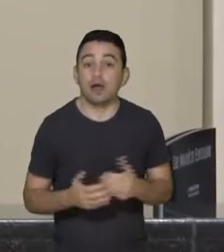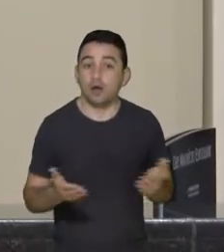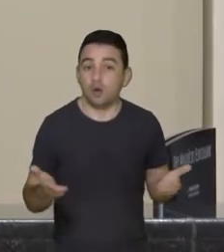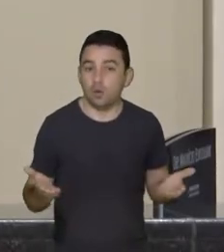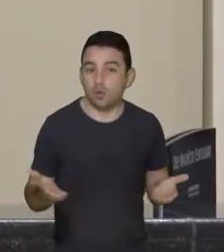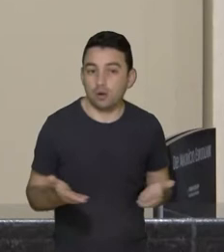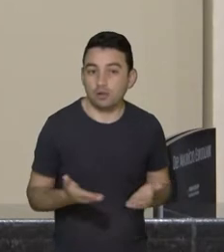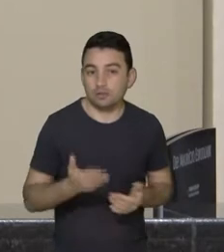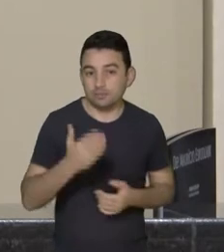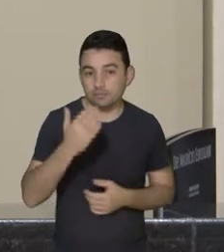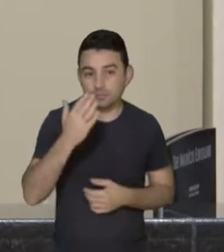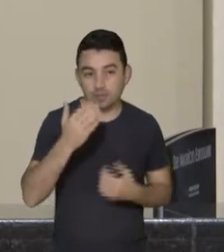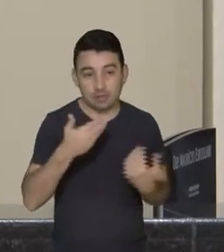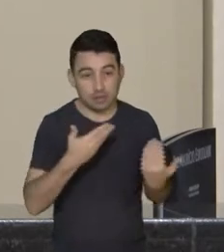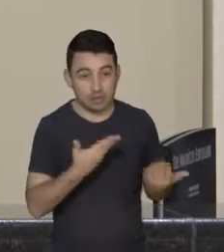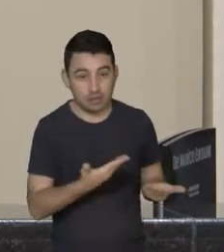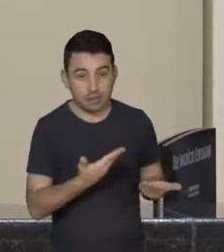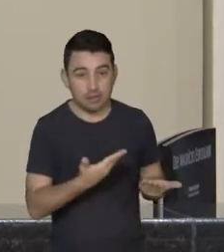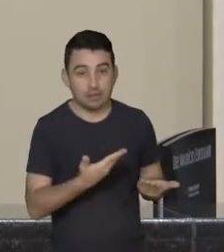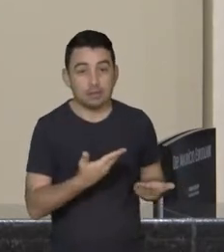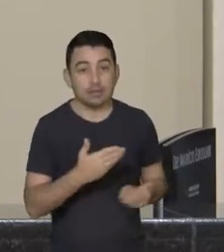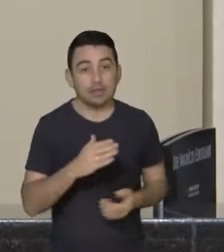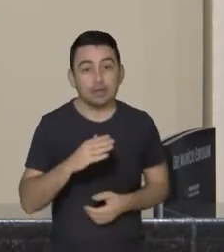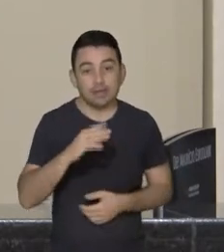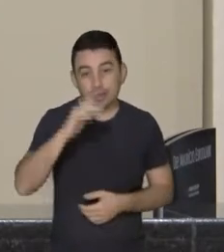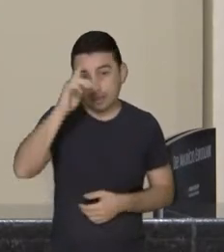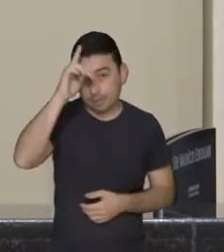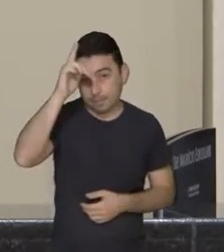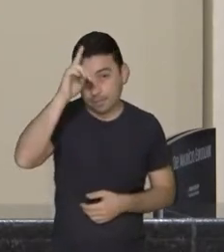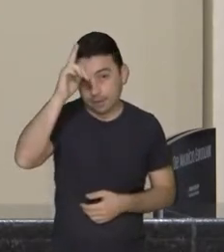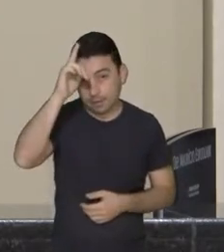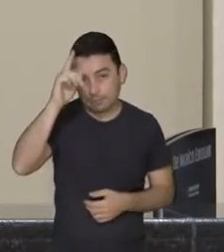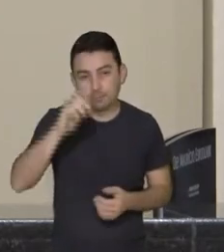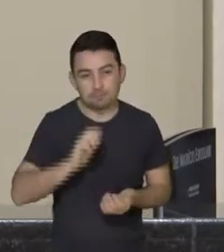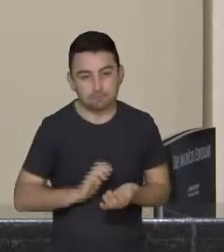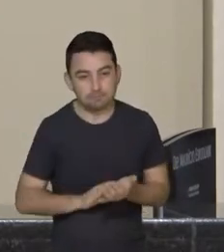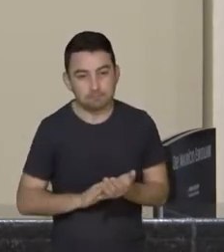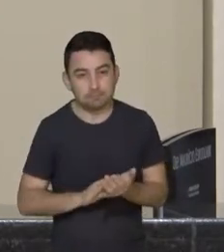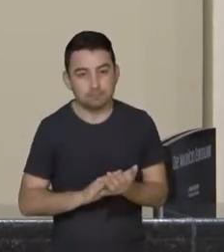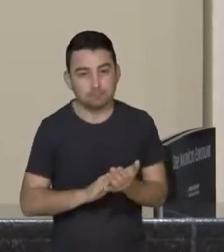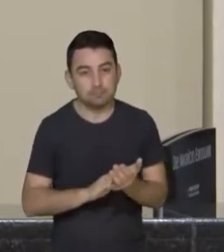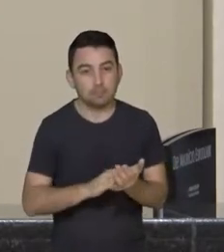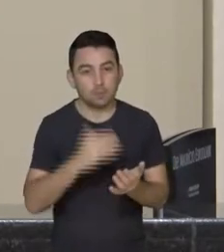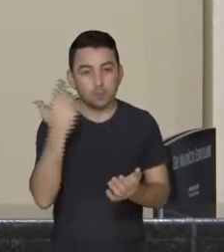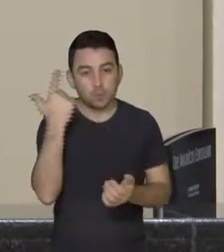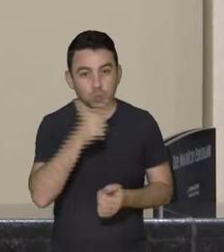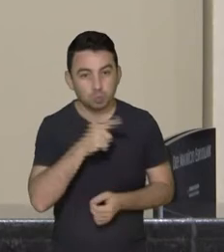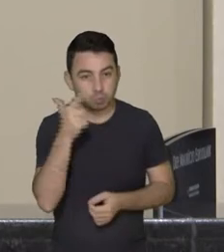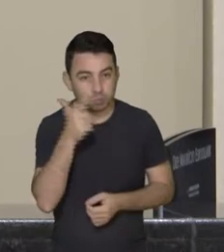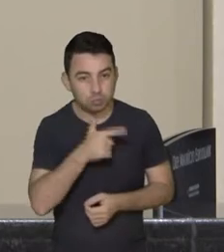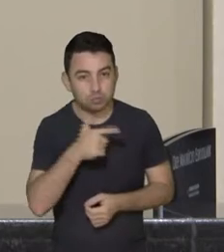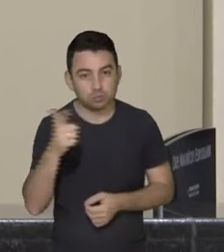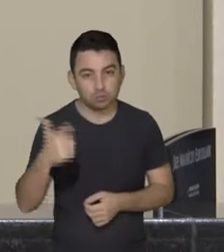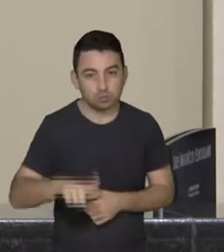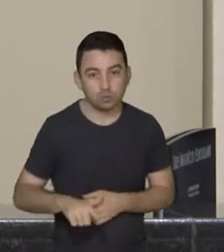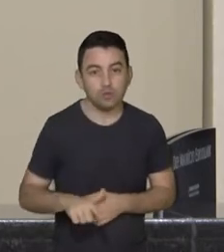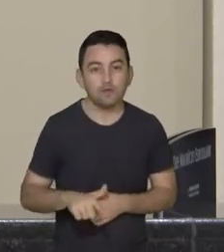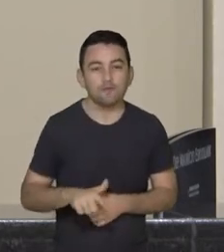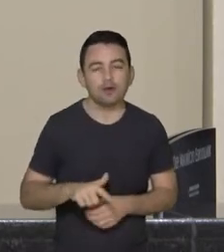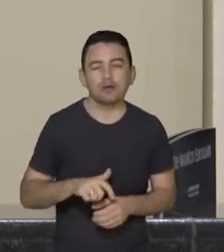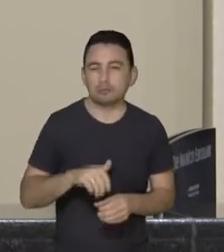ao qual também aproveito para parabenizar pela reeleição pela excelente votação